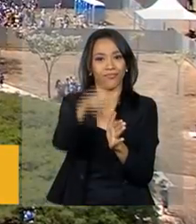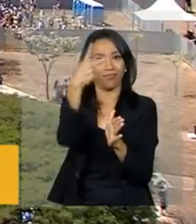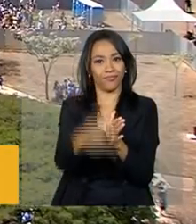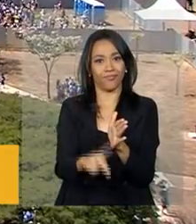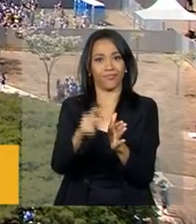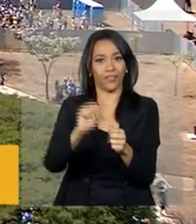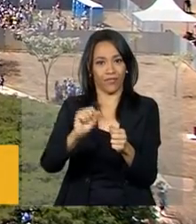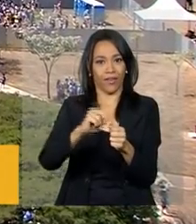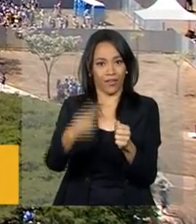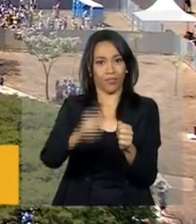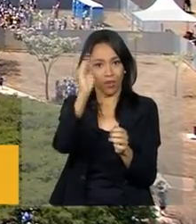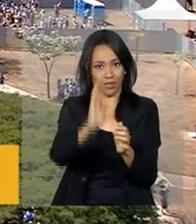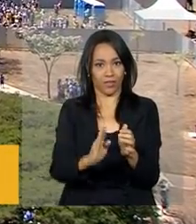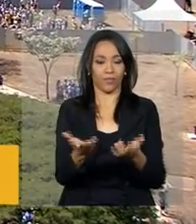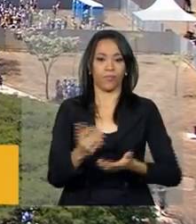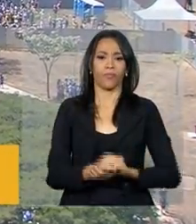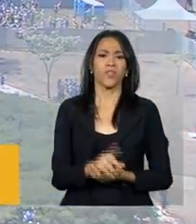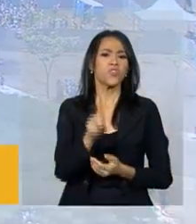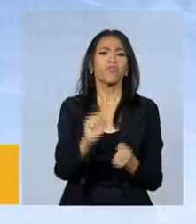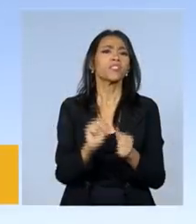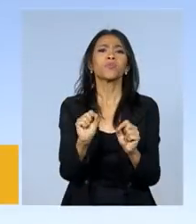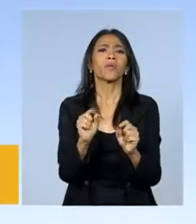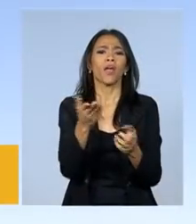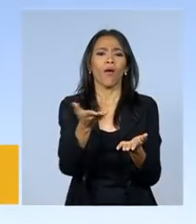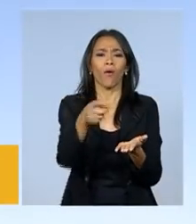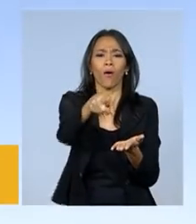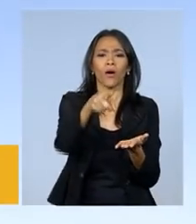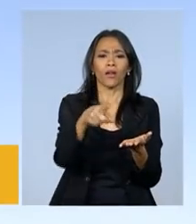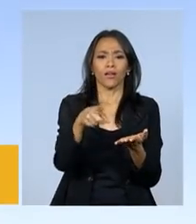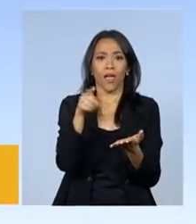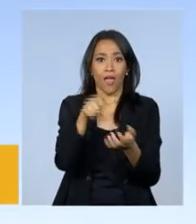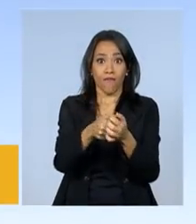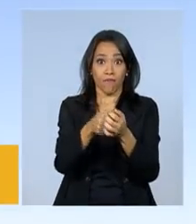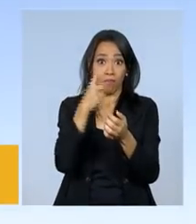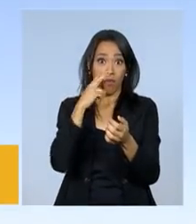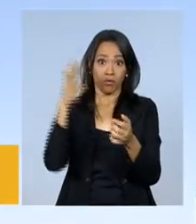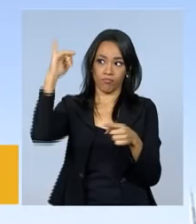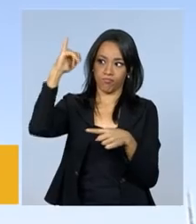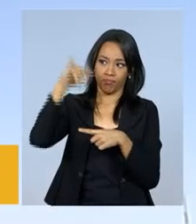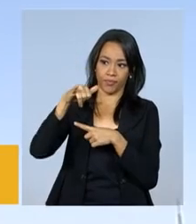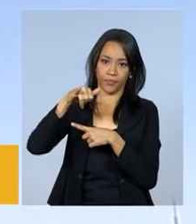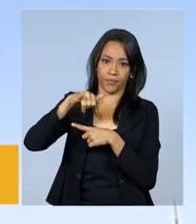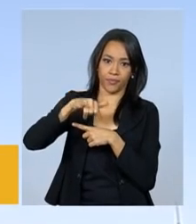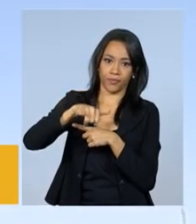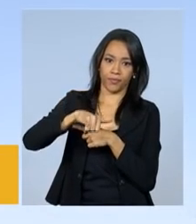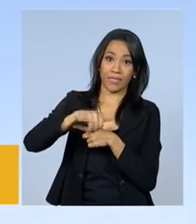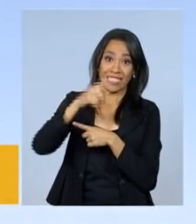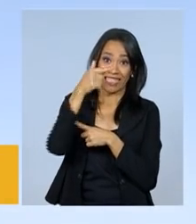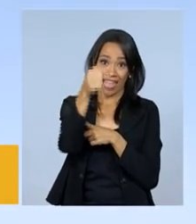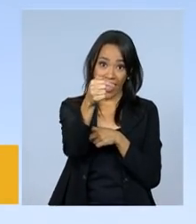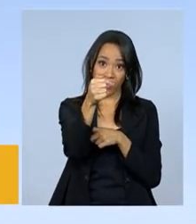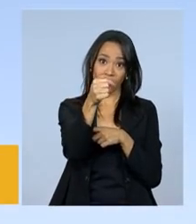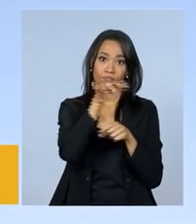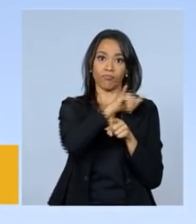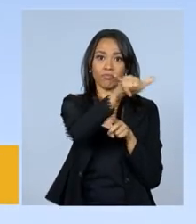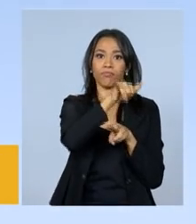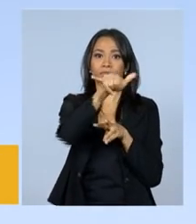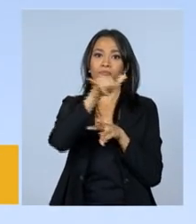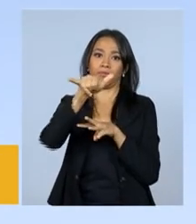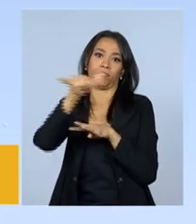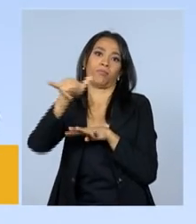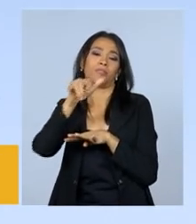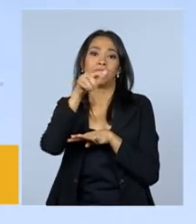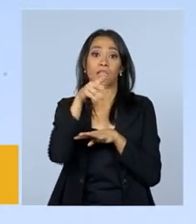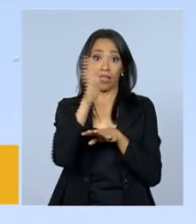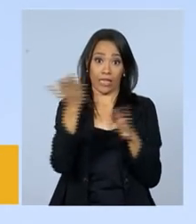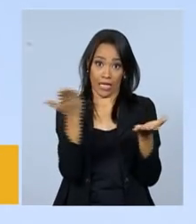que formação é essa que a gente... Eles estão em formação flecha, se posso perceber. Sim, estão em 7 aeronaves. Daqui a pouco eles vão